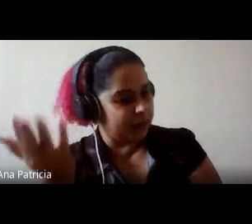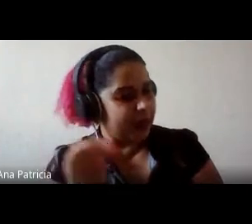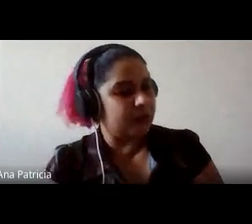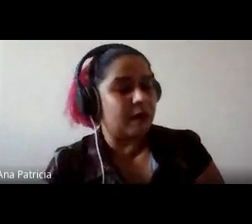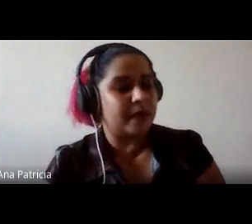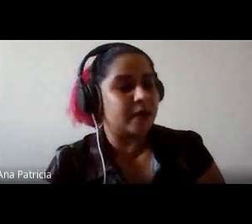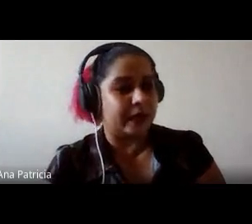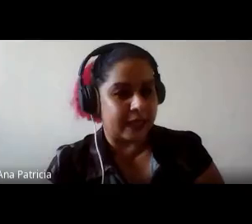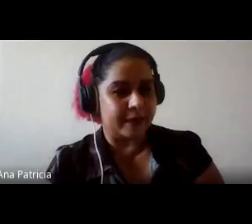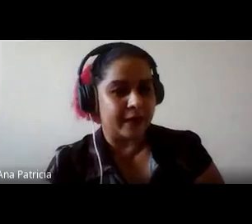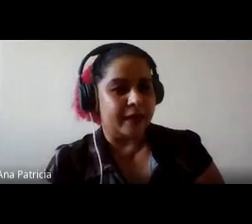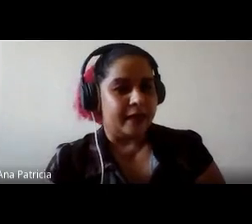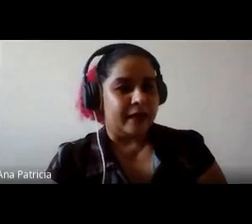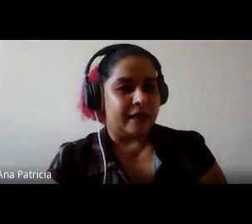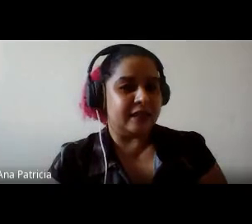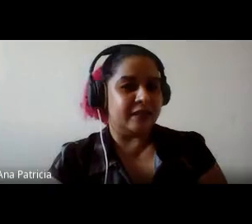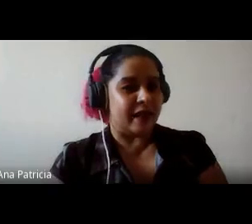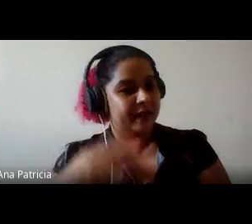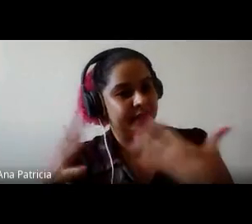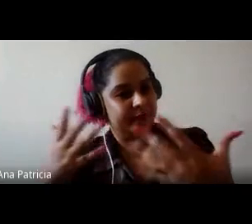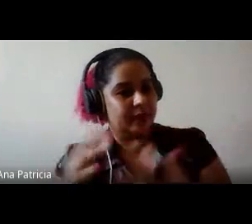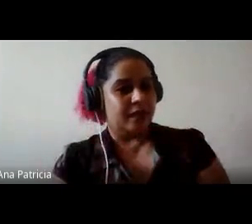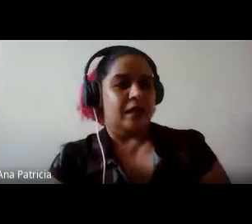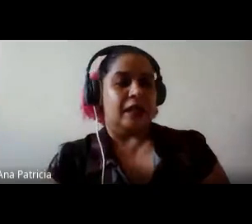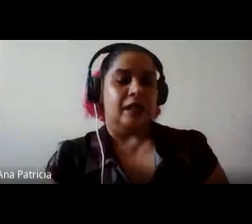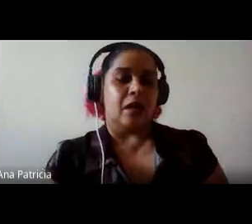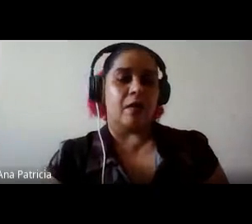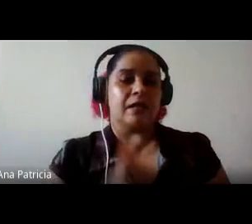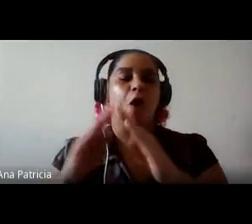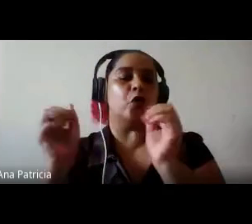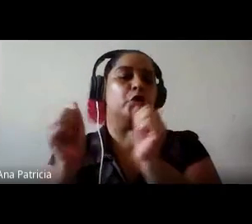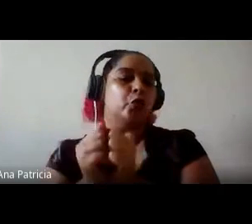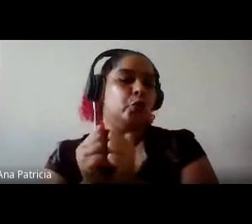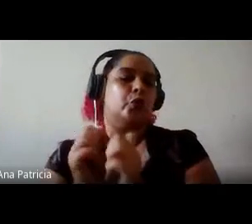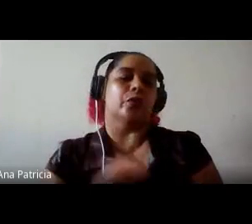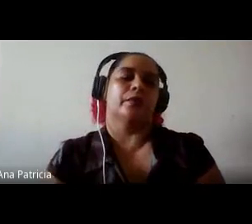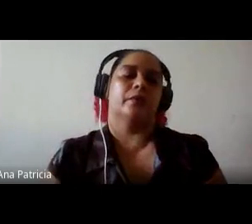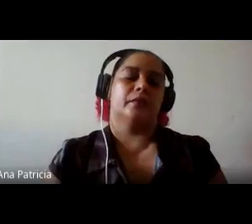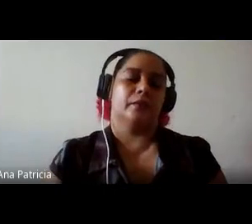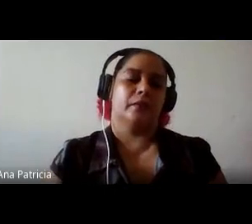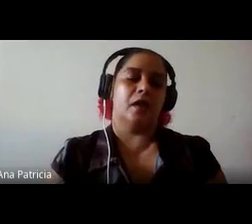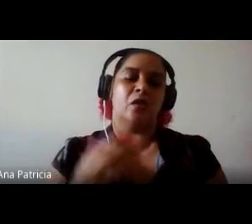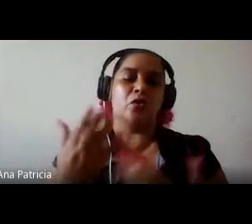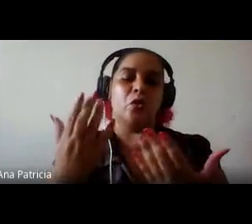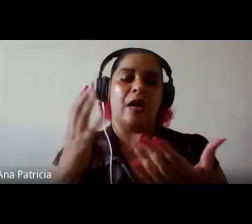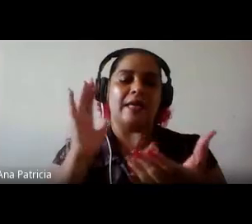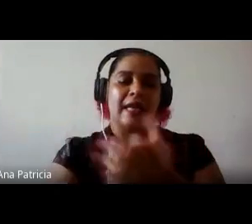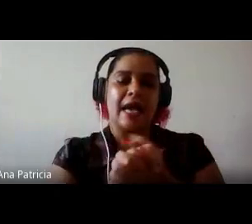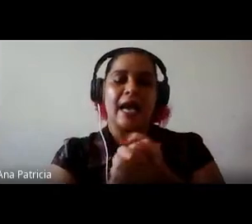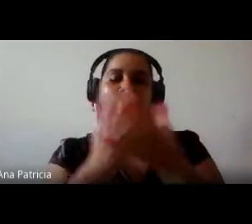né? A gente vai... Então, se a pessoa disser, eu moro junto, eu